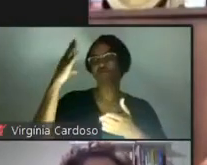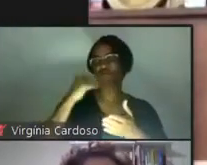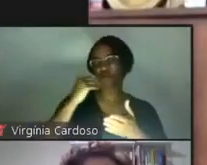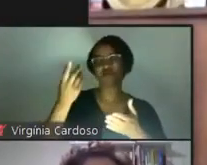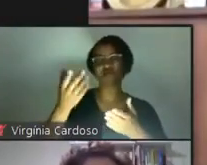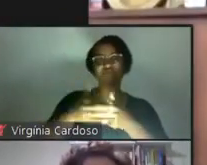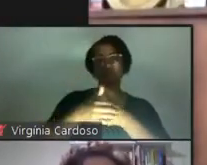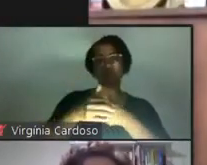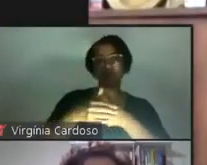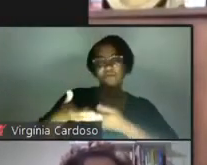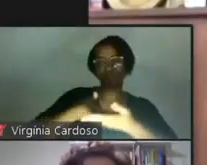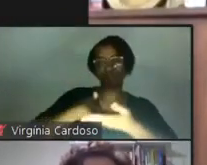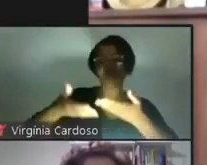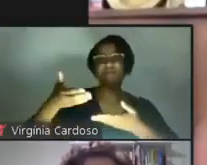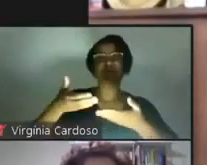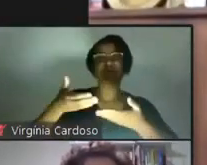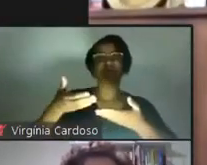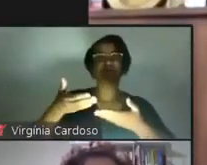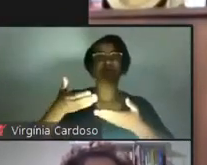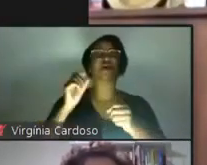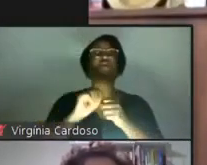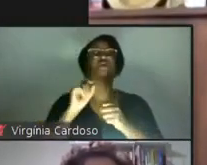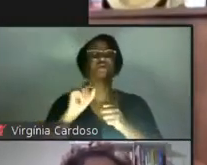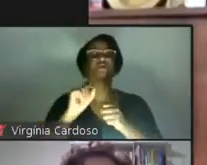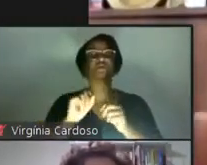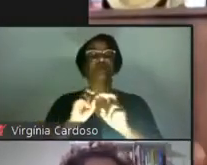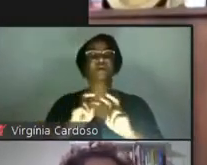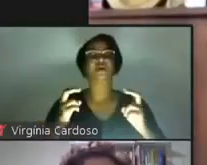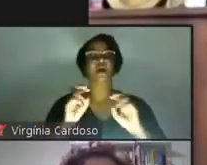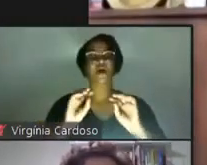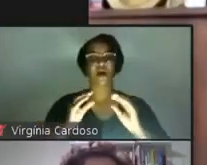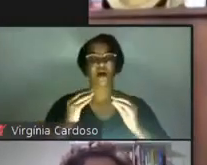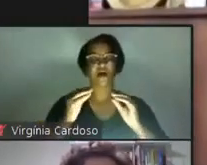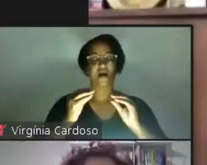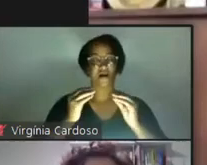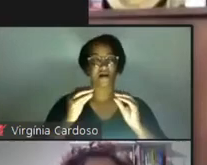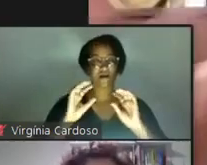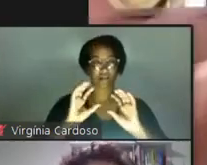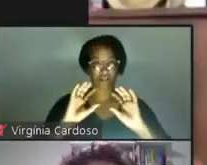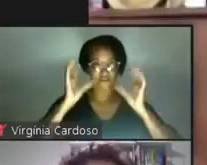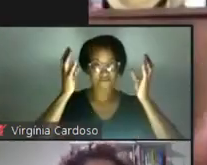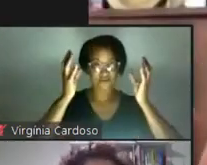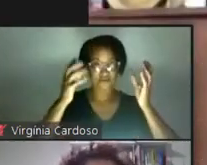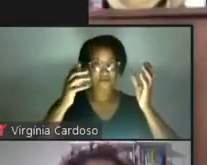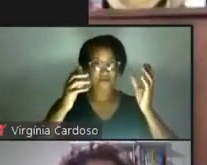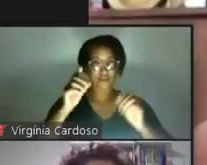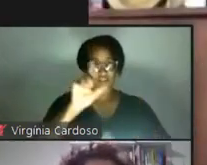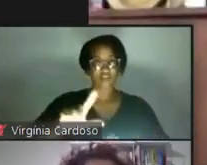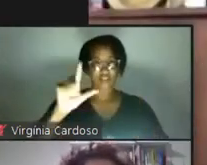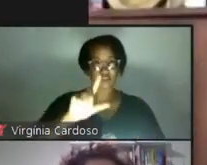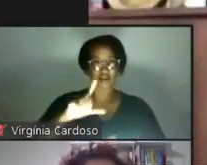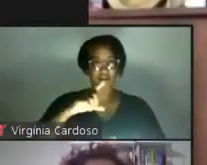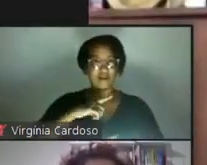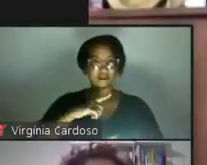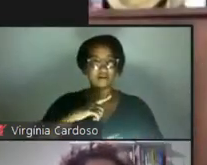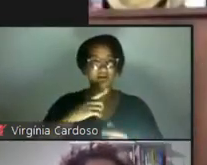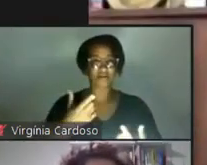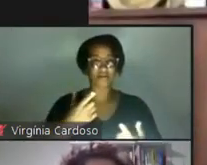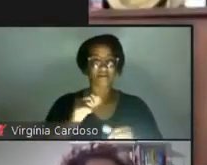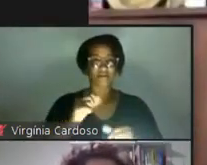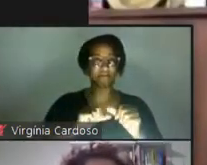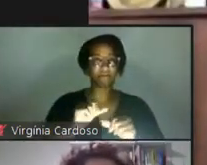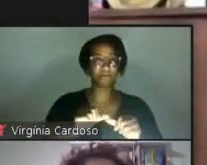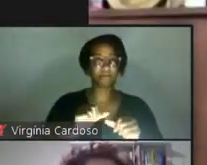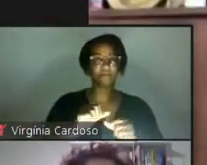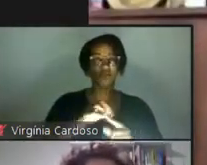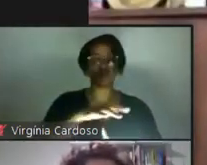que fez o mérito das festas literárias, né? Das festas literárias engolirem as bienais e as feiras do livro, porque o foco